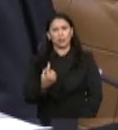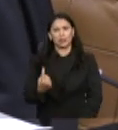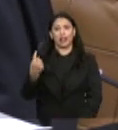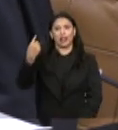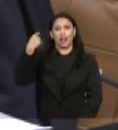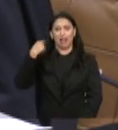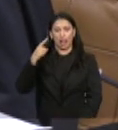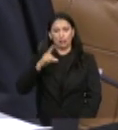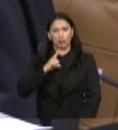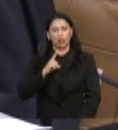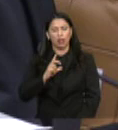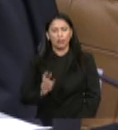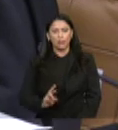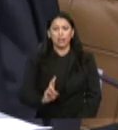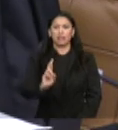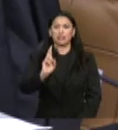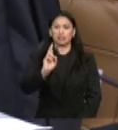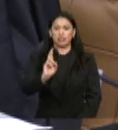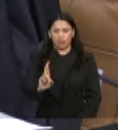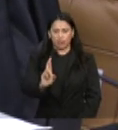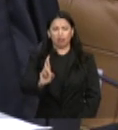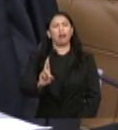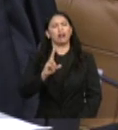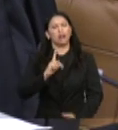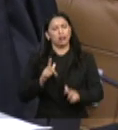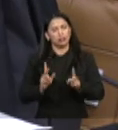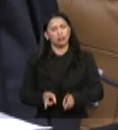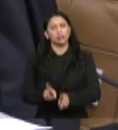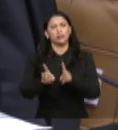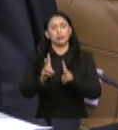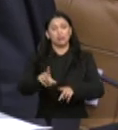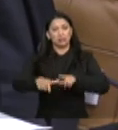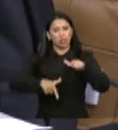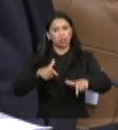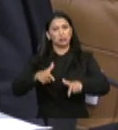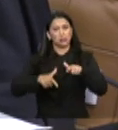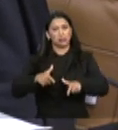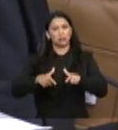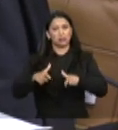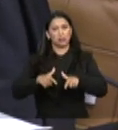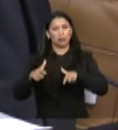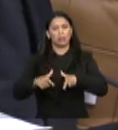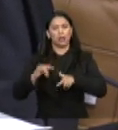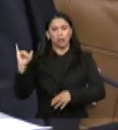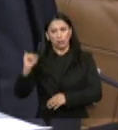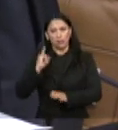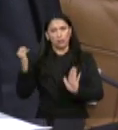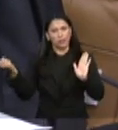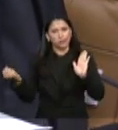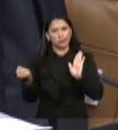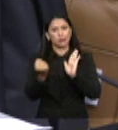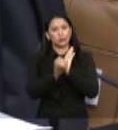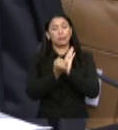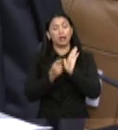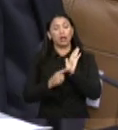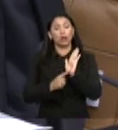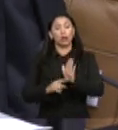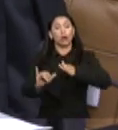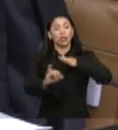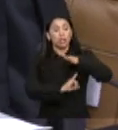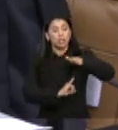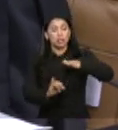grandes vultos do 8centismo e deixaram entre nós como legado As instituições pelas quais